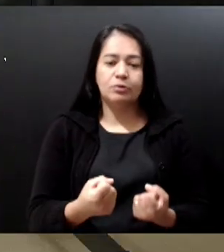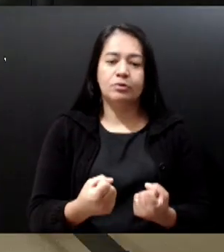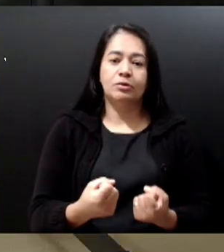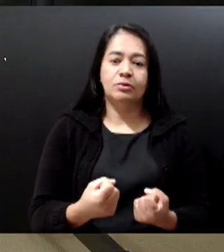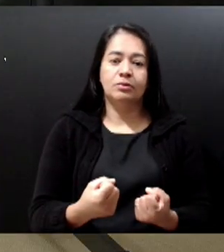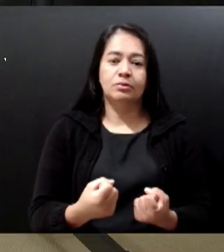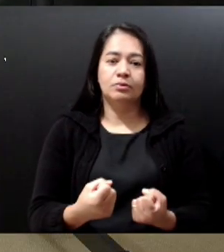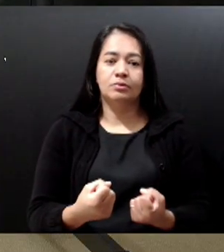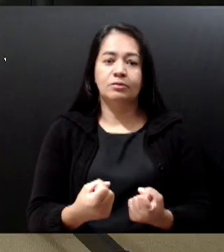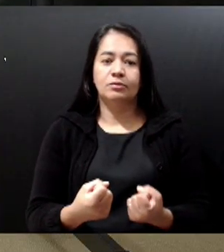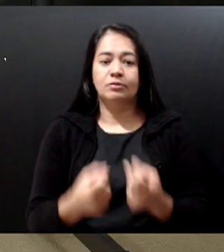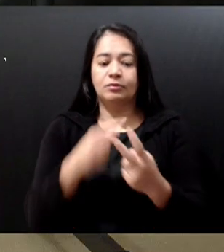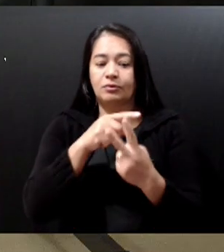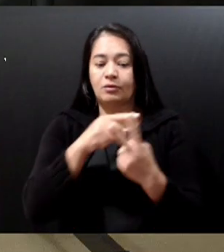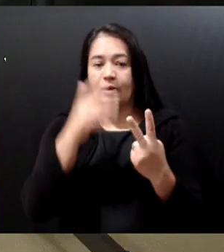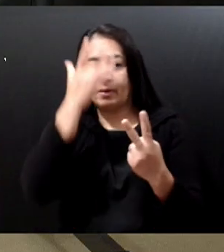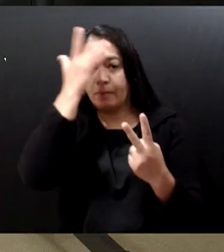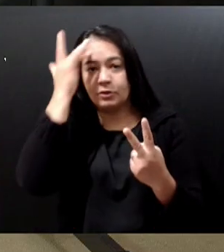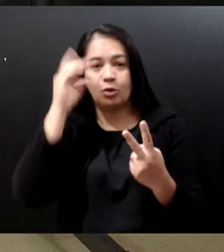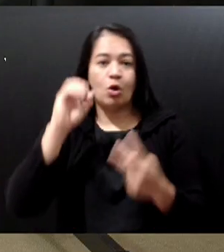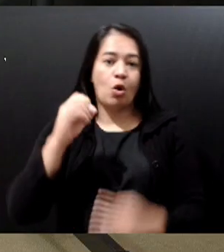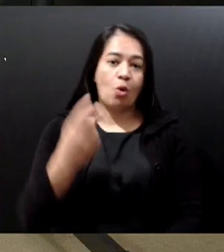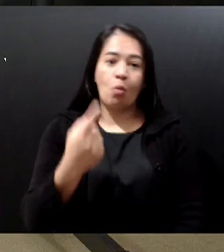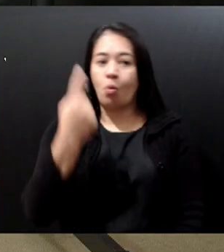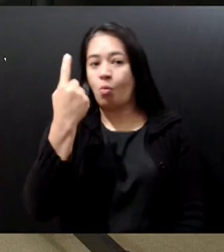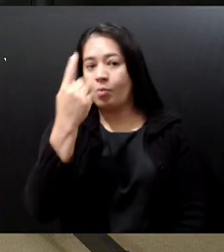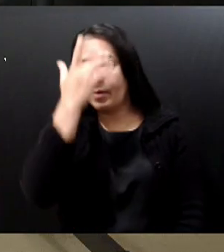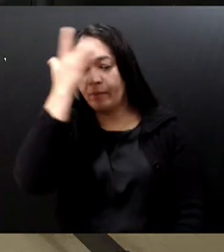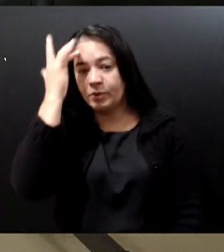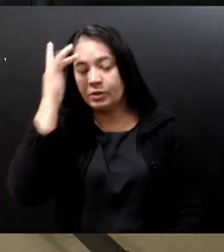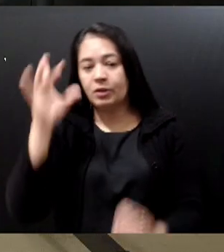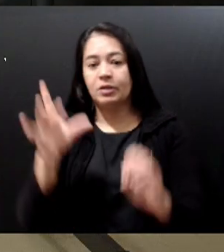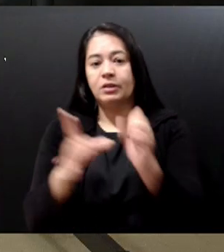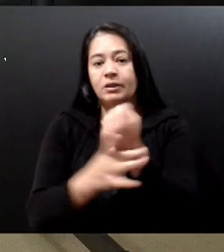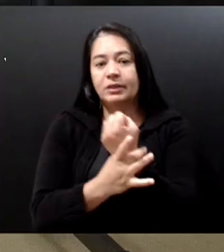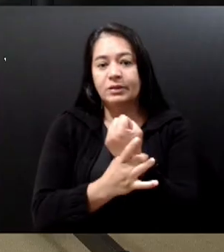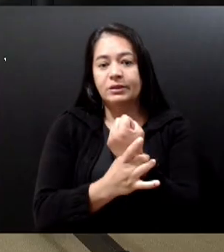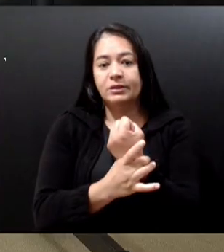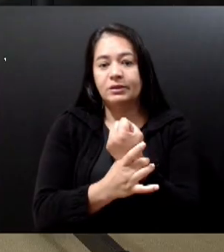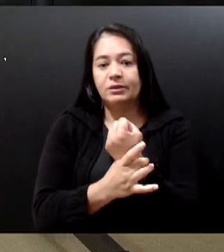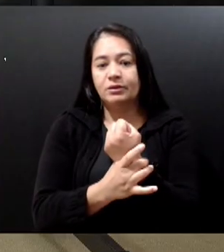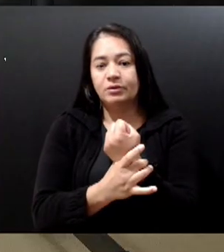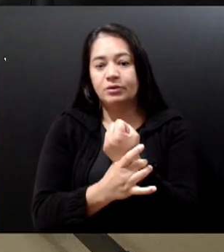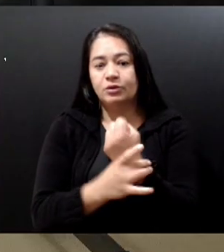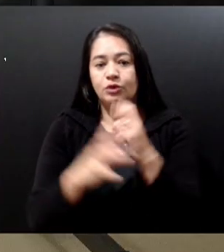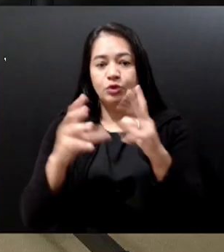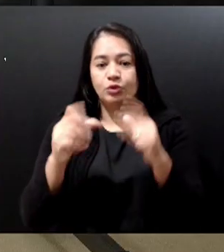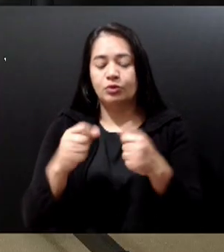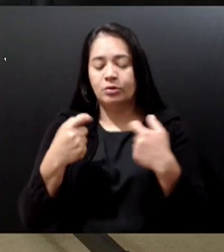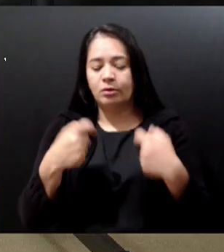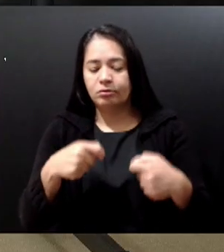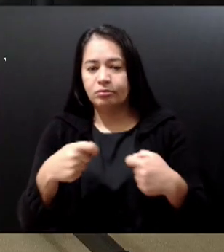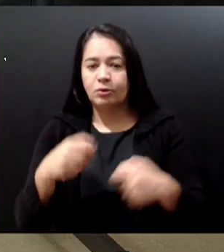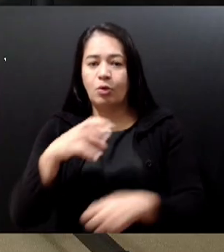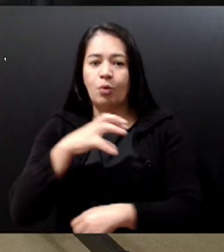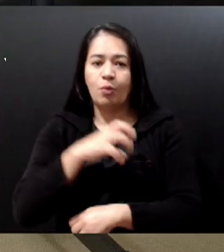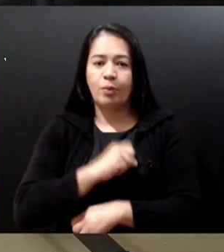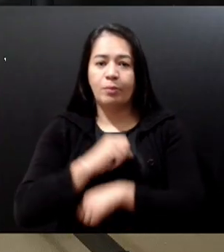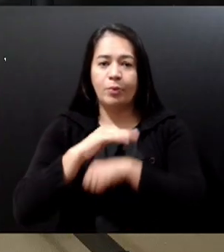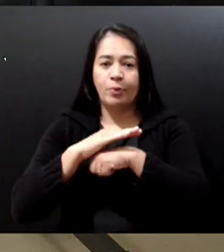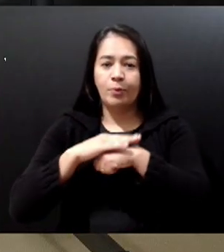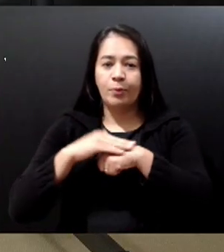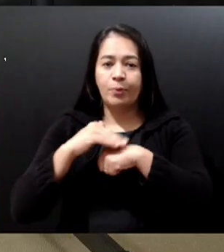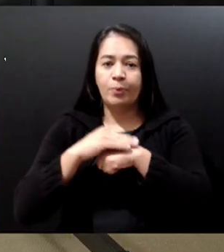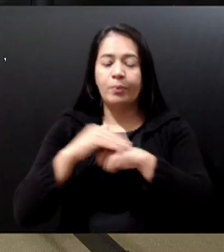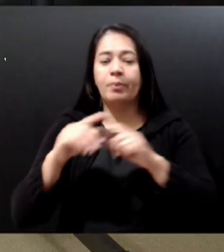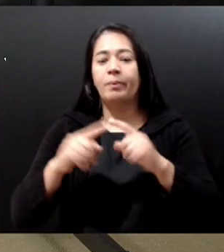pessoa que vai garantir para essa criança tudo que ela precisa, o amor, o carinho. Mas e a identidade dessa criança